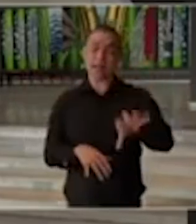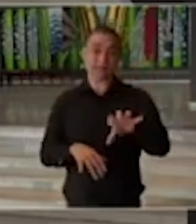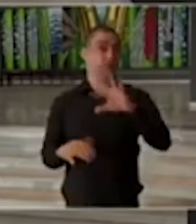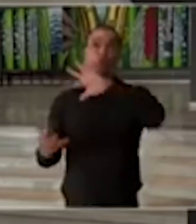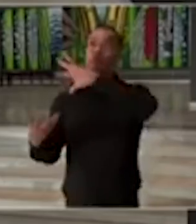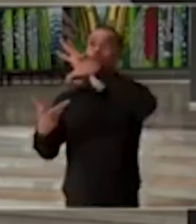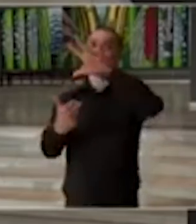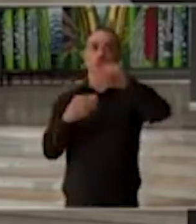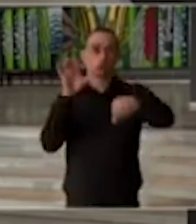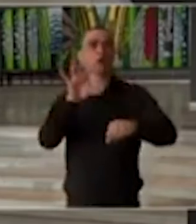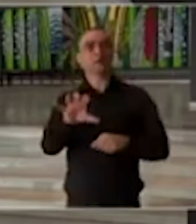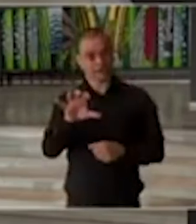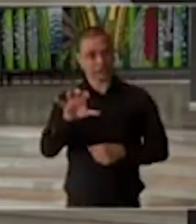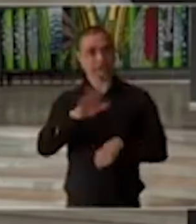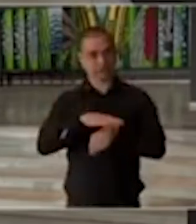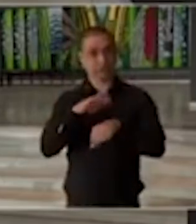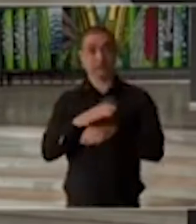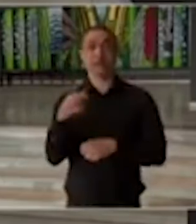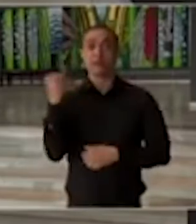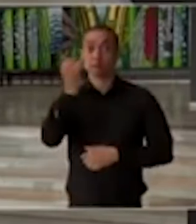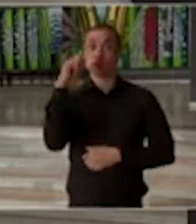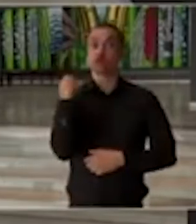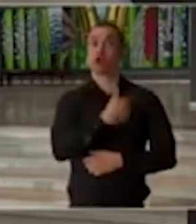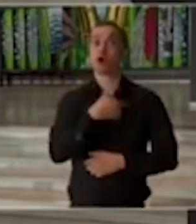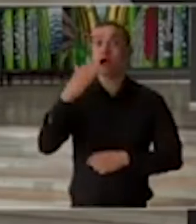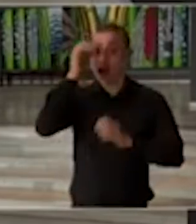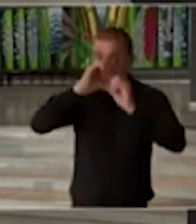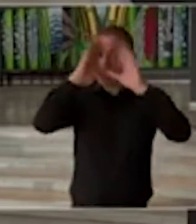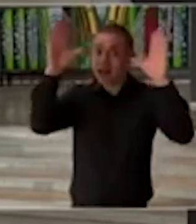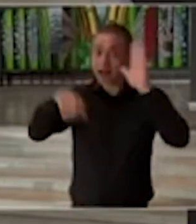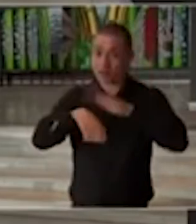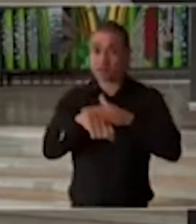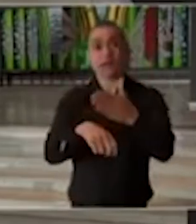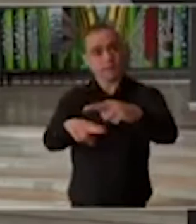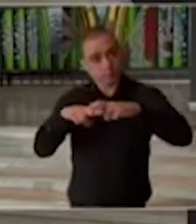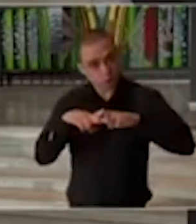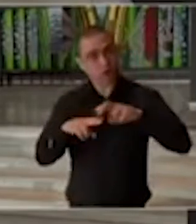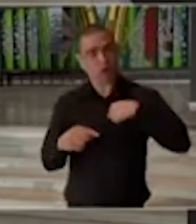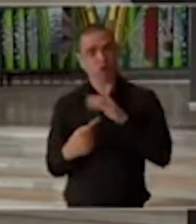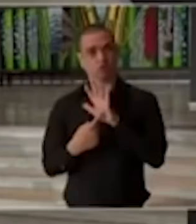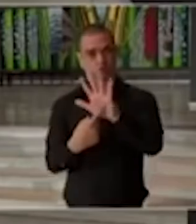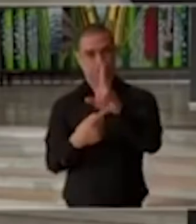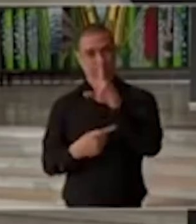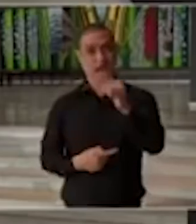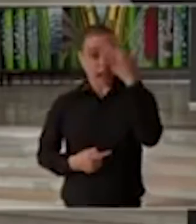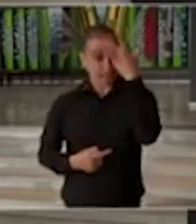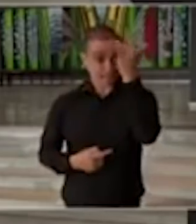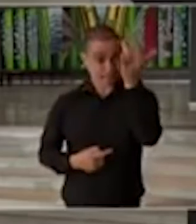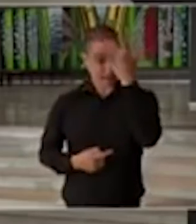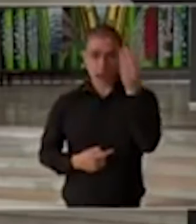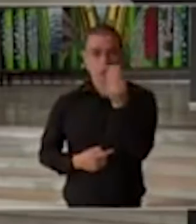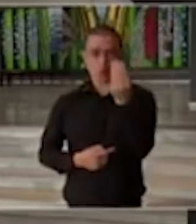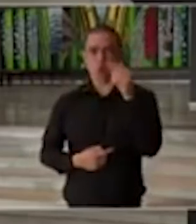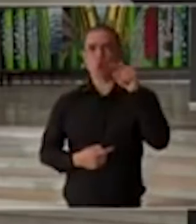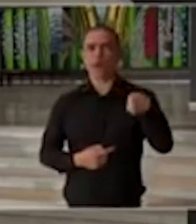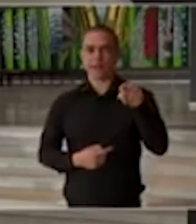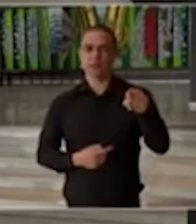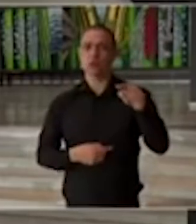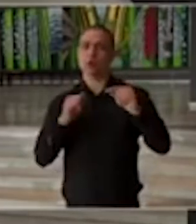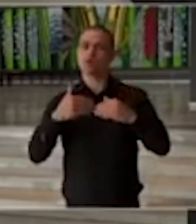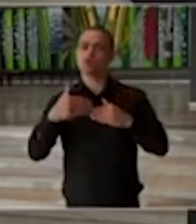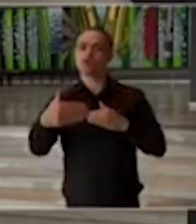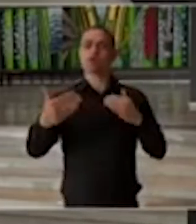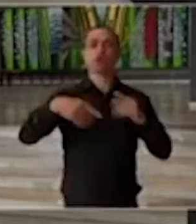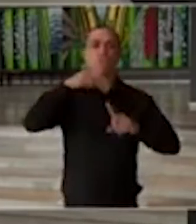mundo inteiro, e é importante que nós tenhamos isso claro. Por isso que nós vamos apresentar amanhã um pouco dessa tendência